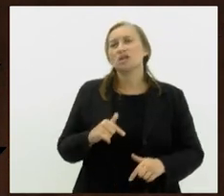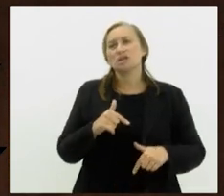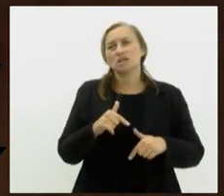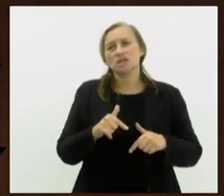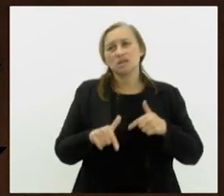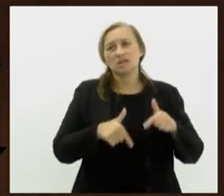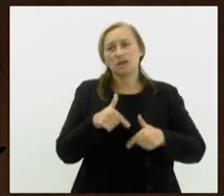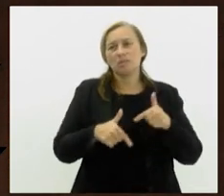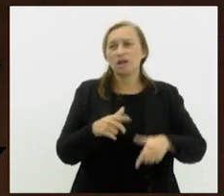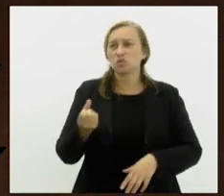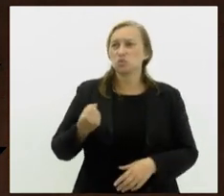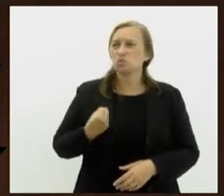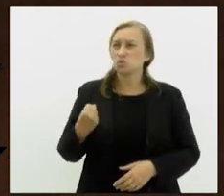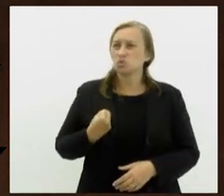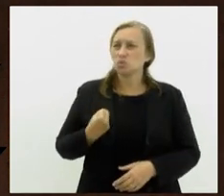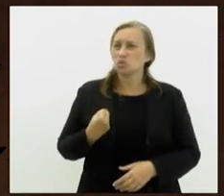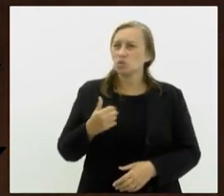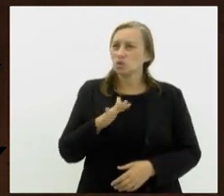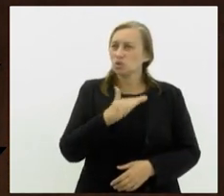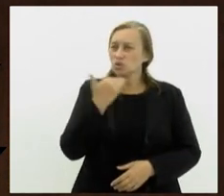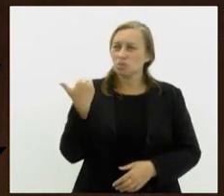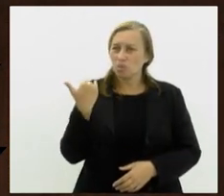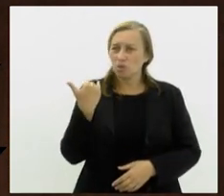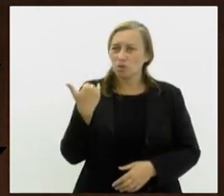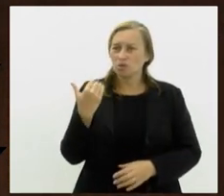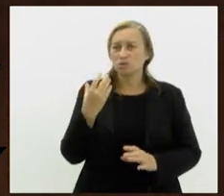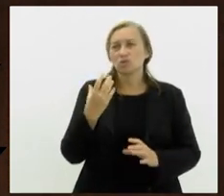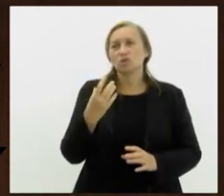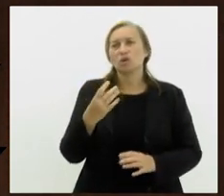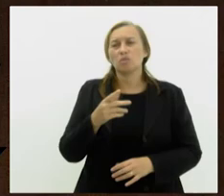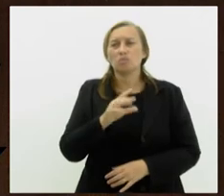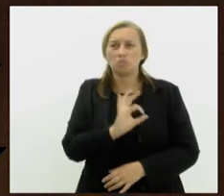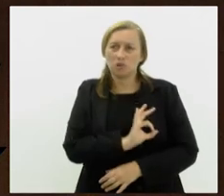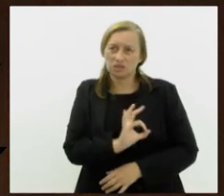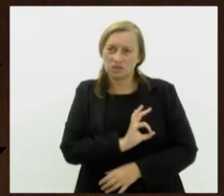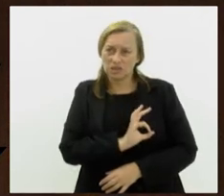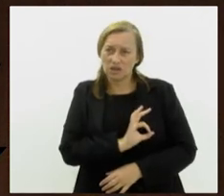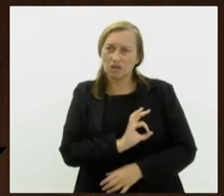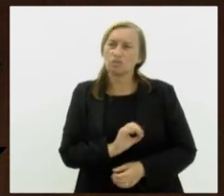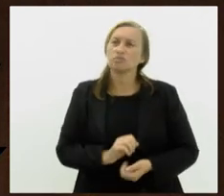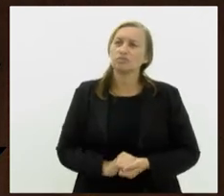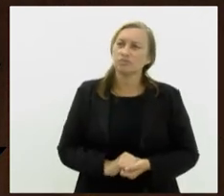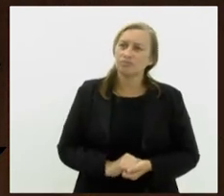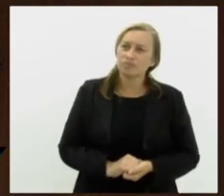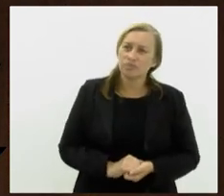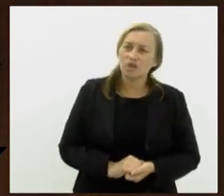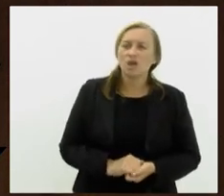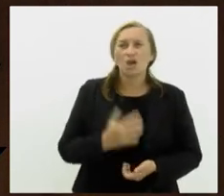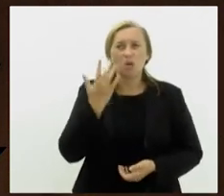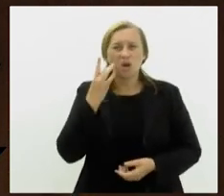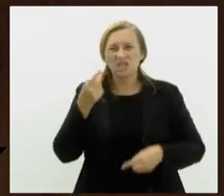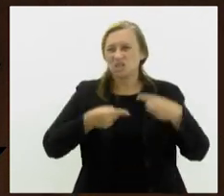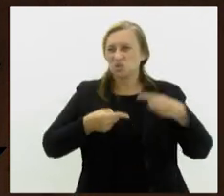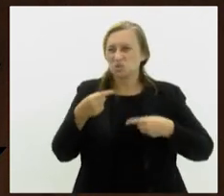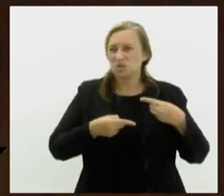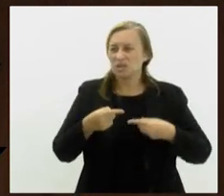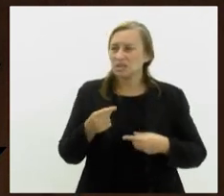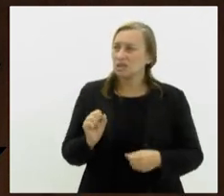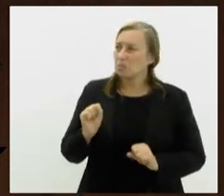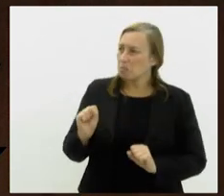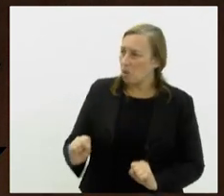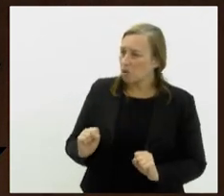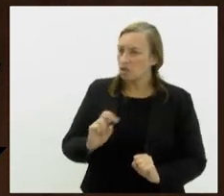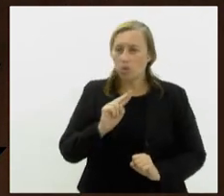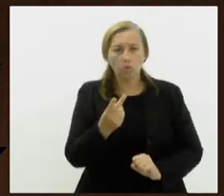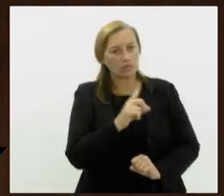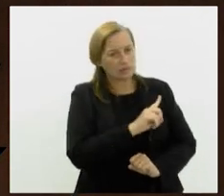do número de mortos civis. Então, eu acho que a discussão não é se deva ou não